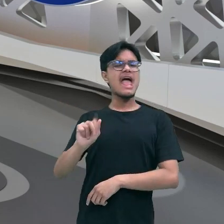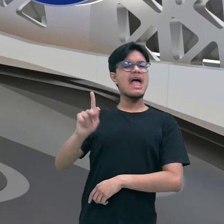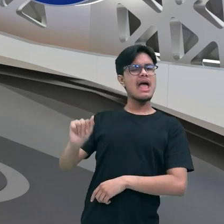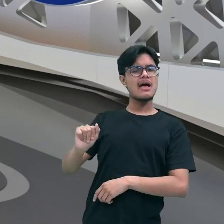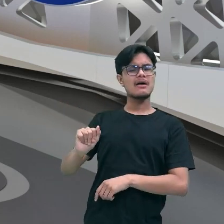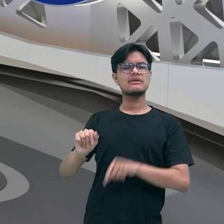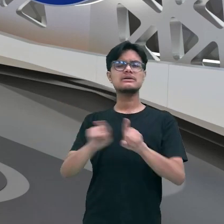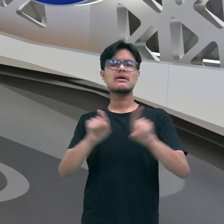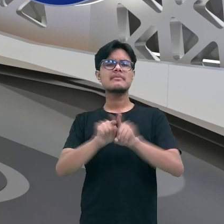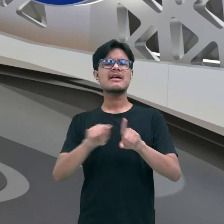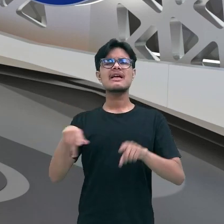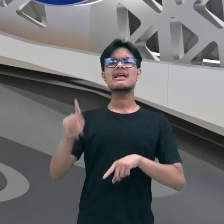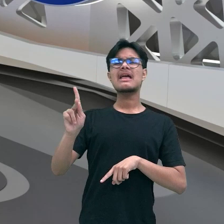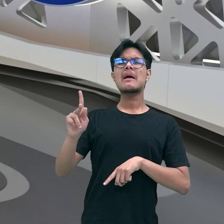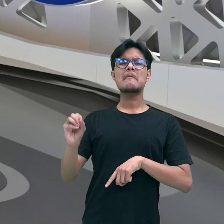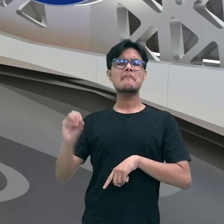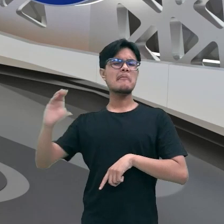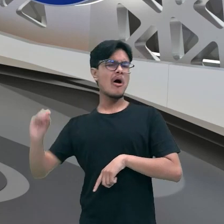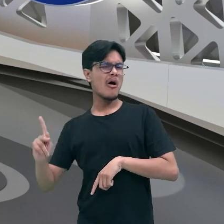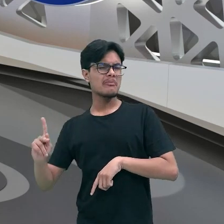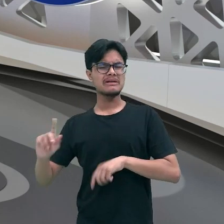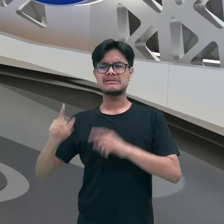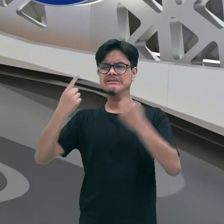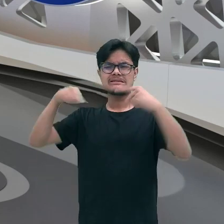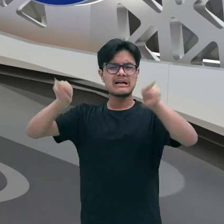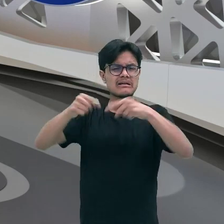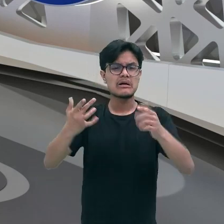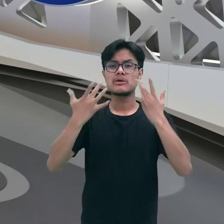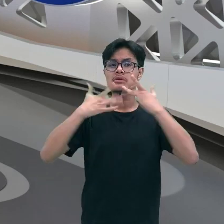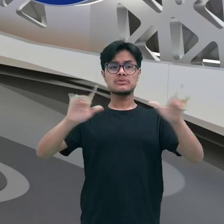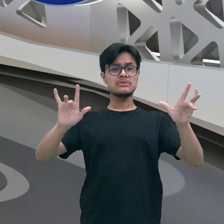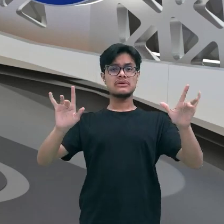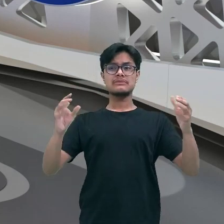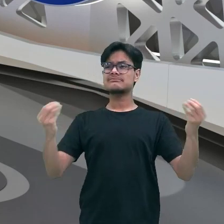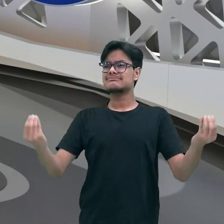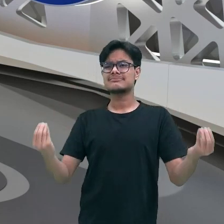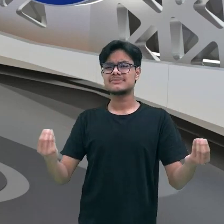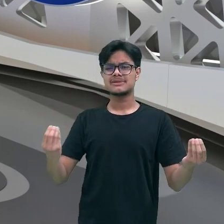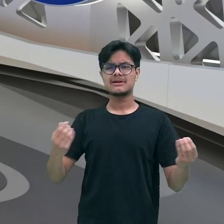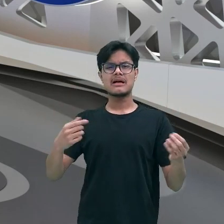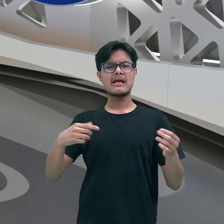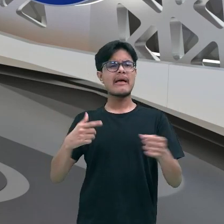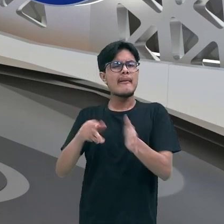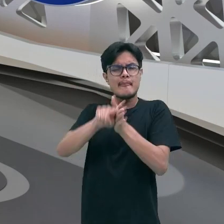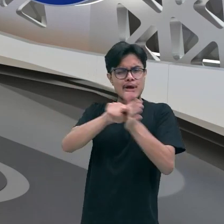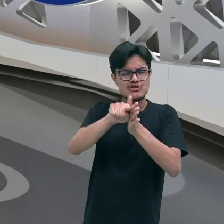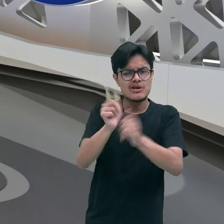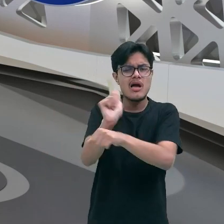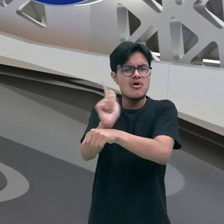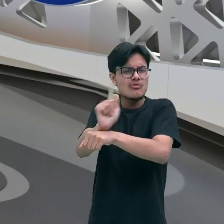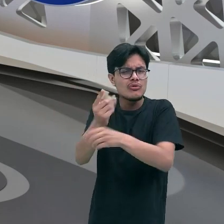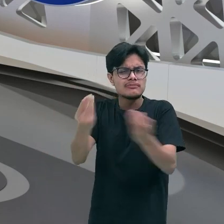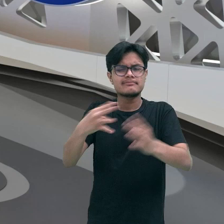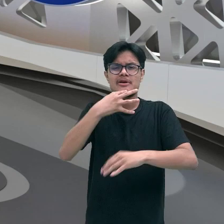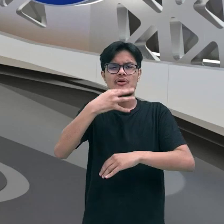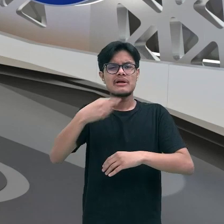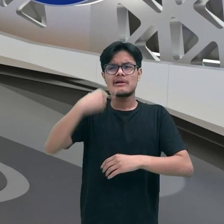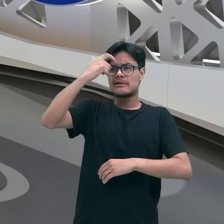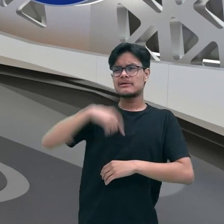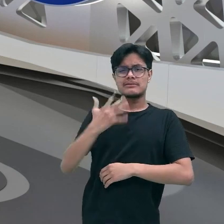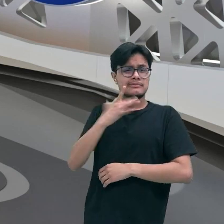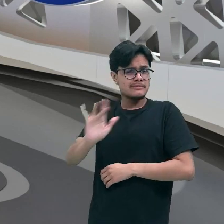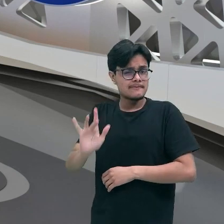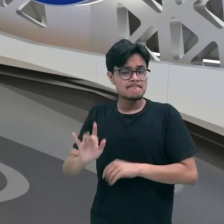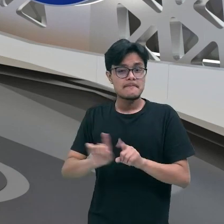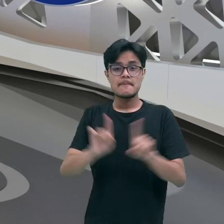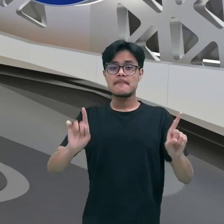de K-pop. Eu não sabia nem o que era K-pop. K-pop, dei um Google, pesquisei K-pop, quem não conhecer, como eu que não